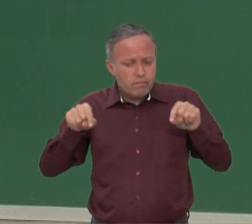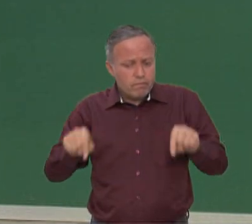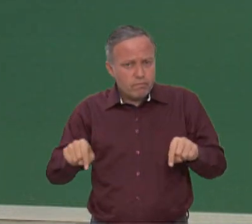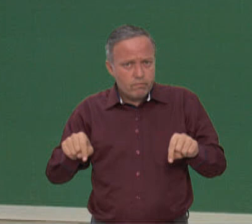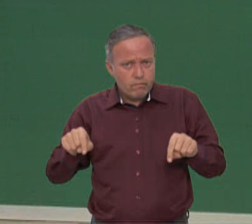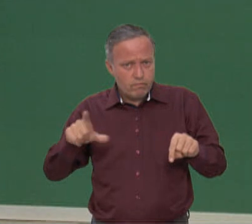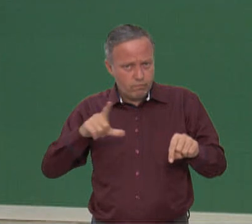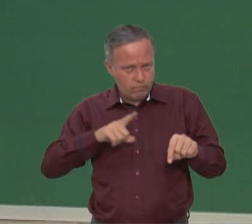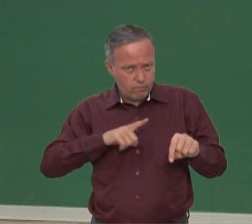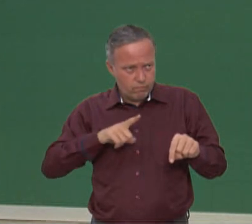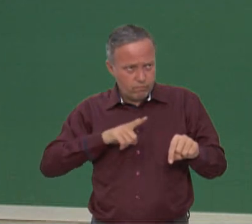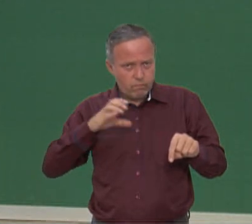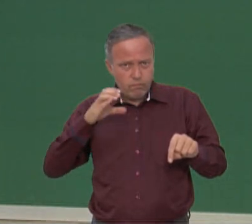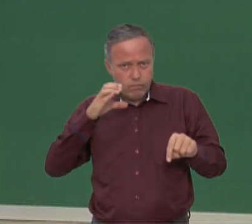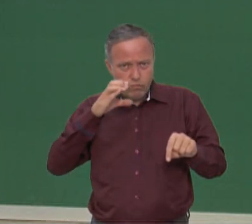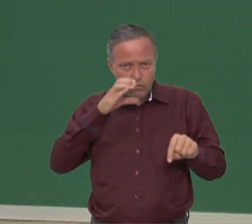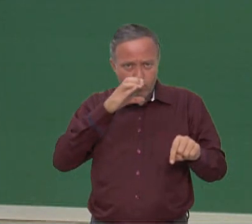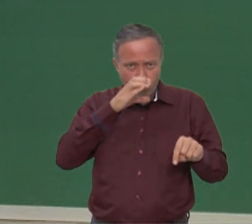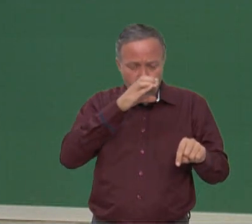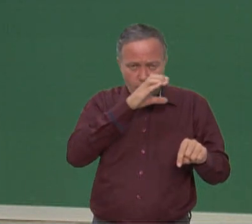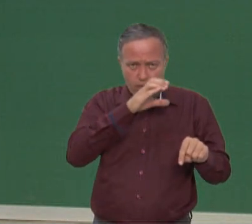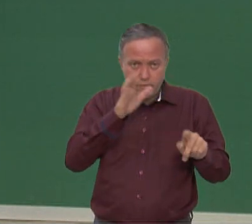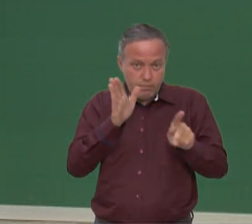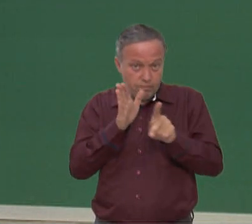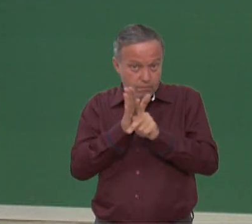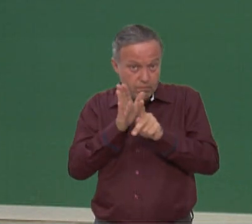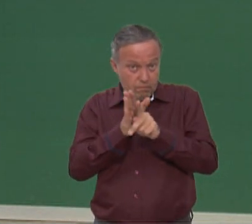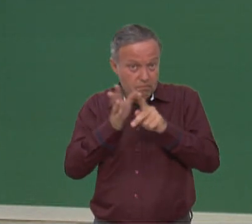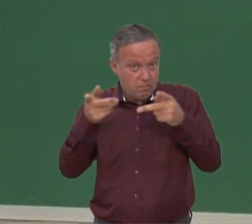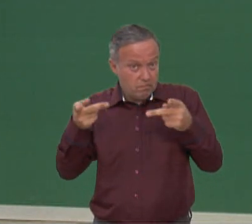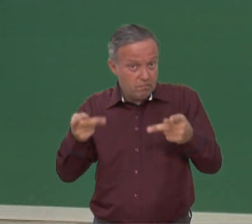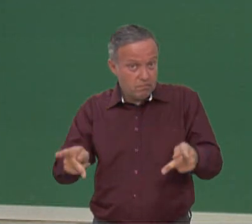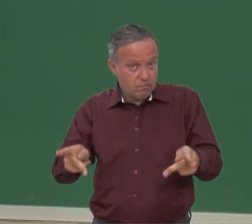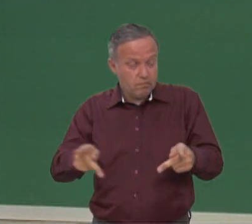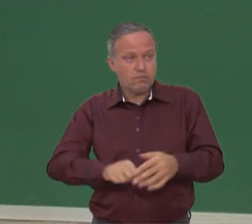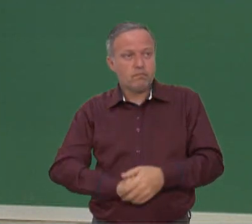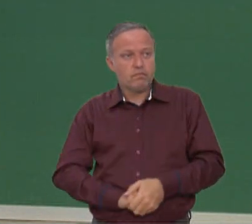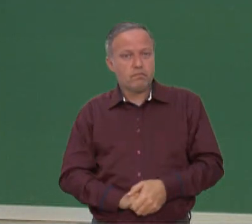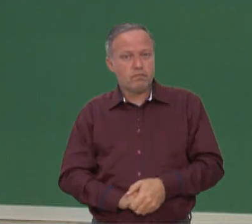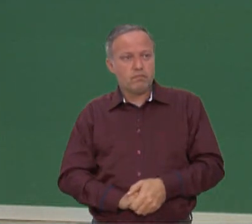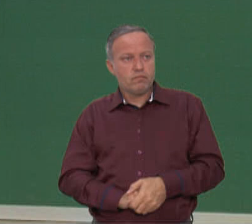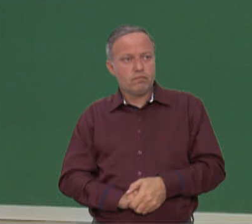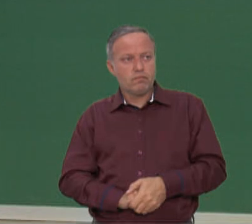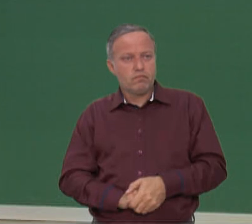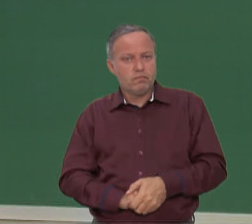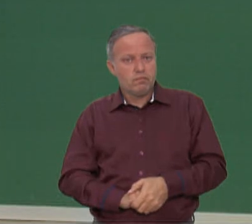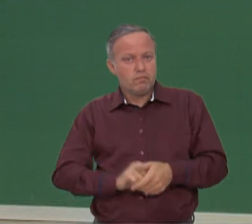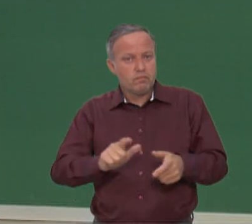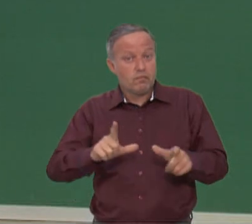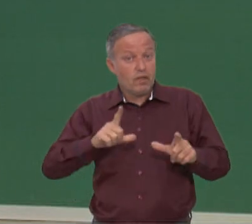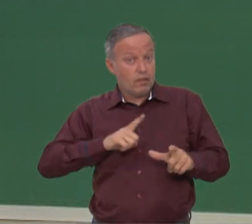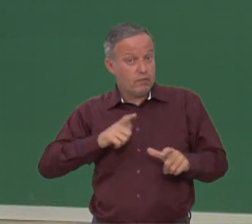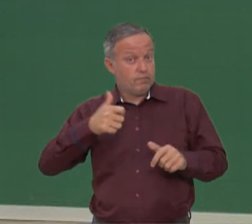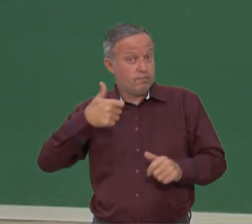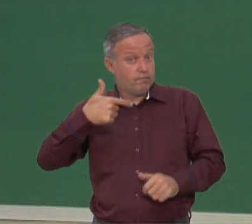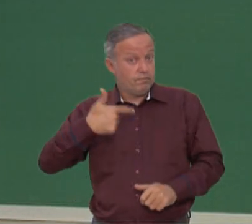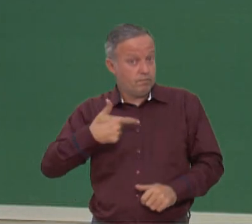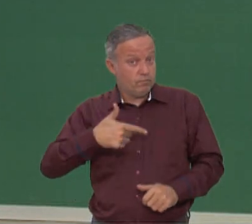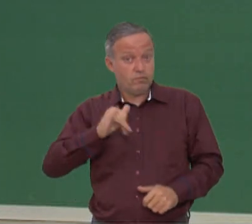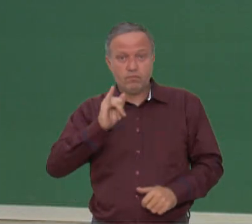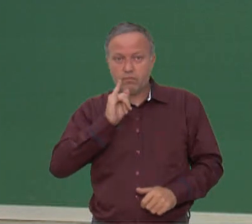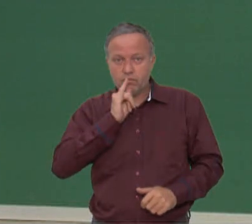calor específico ou calor sensível que é pertinente a cada um desses materiais. E com isso, aqui eu trouxe 2 exemplos para vocês, mas